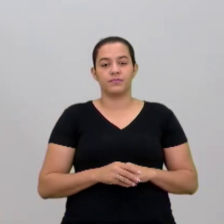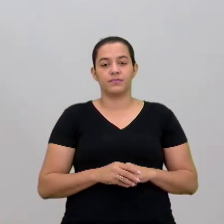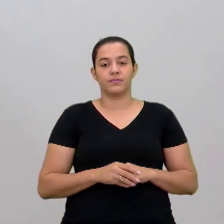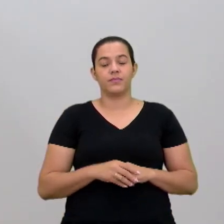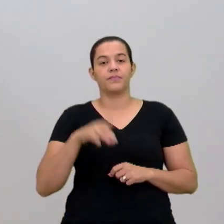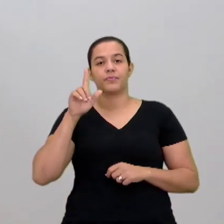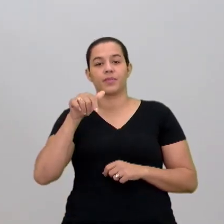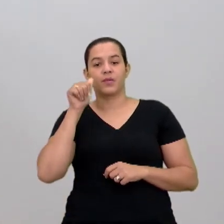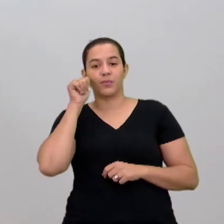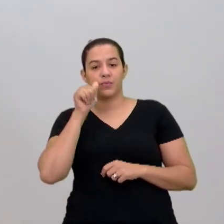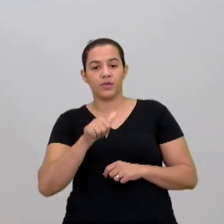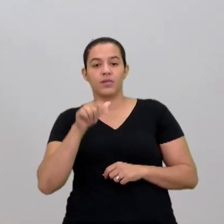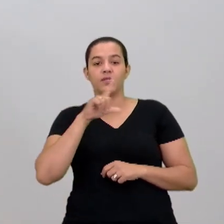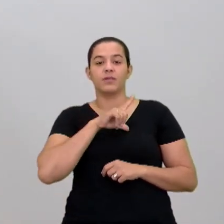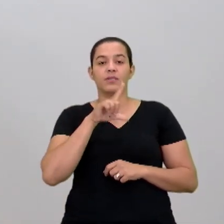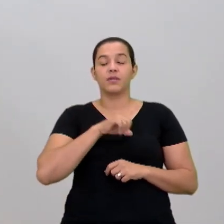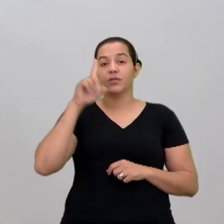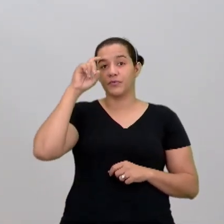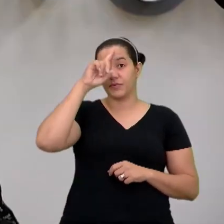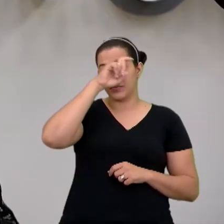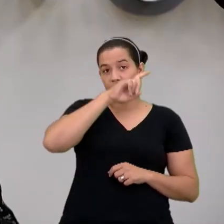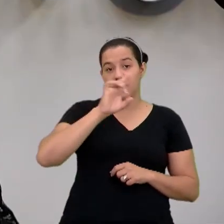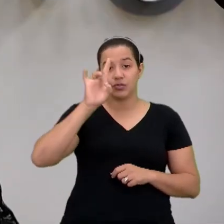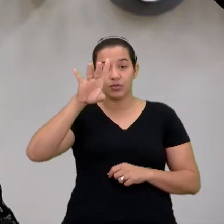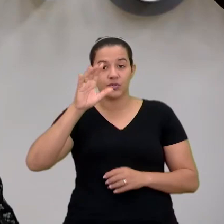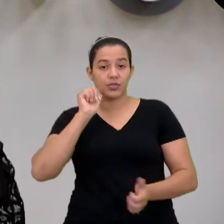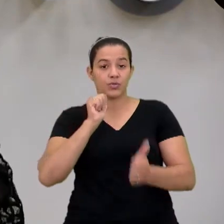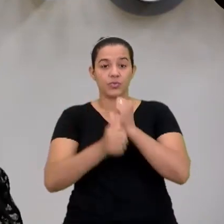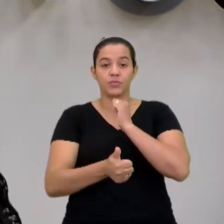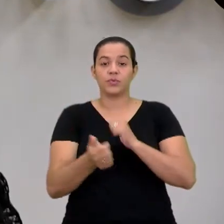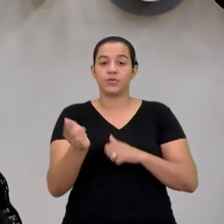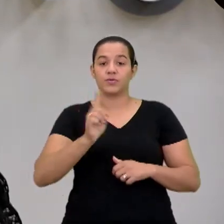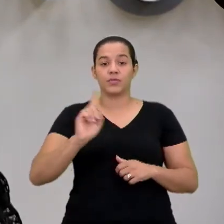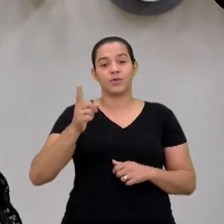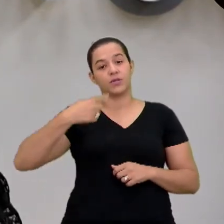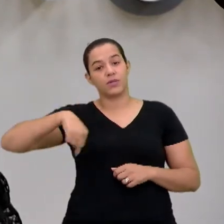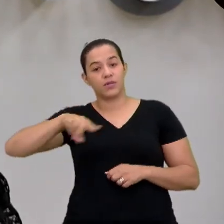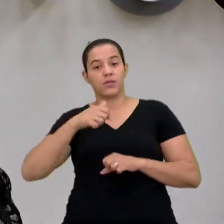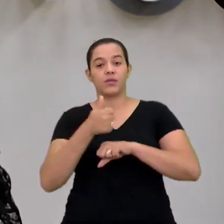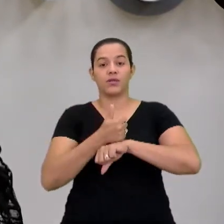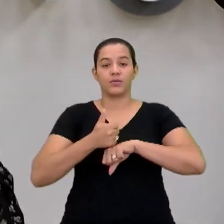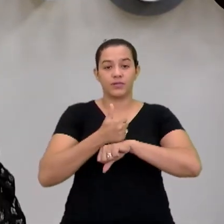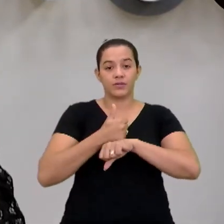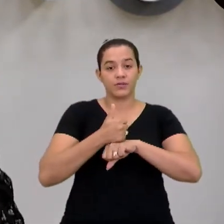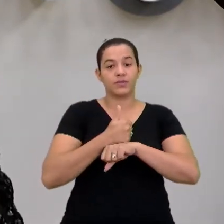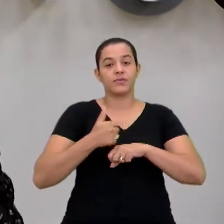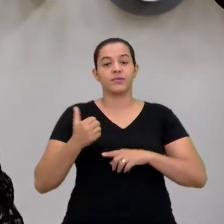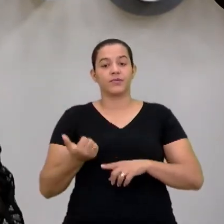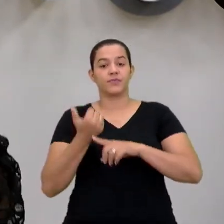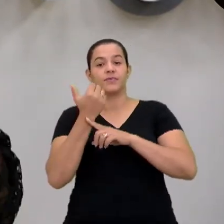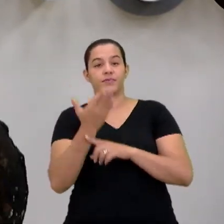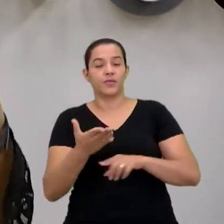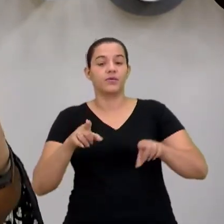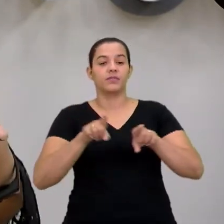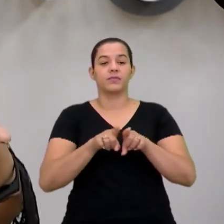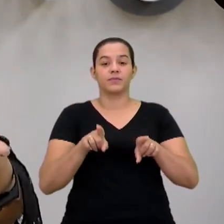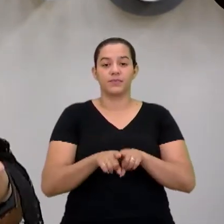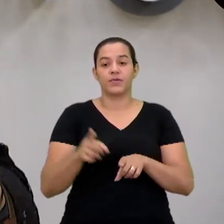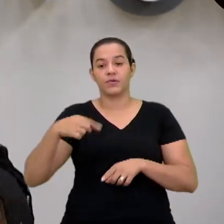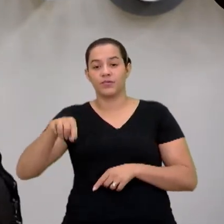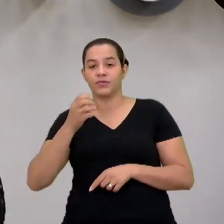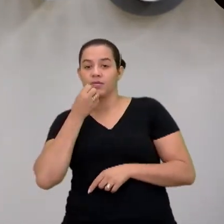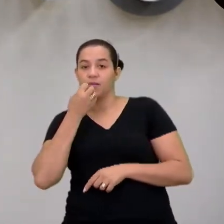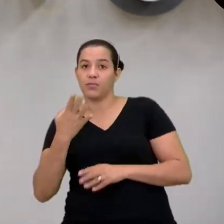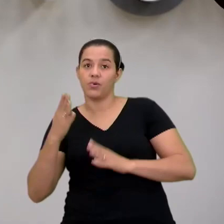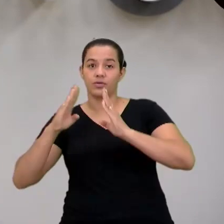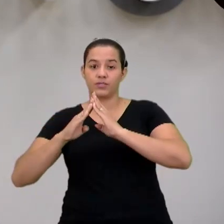mulher ela tem essa dificuldade não só no esporte, né? Não só no esporte, né? Tudo na nossa profissão também, fora o esporte, né? Ou você é boa dona de